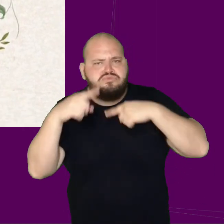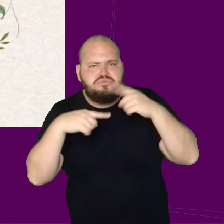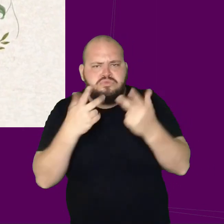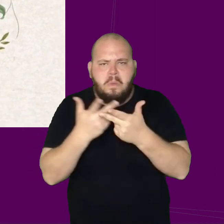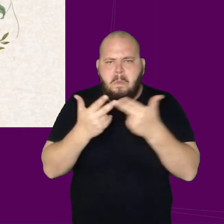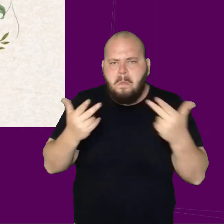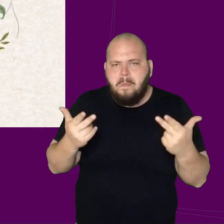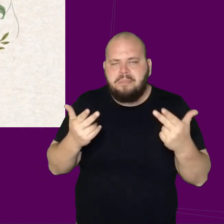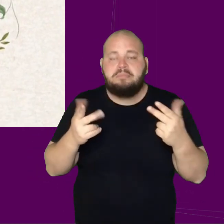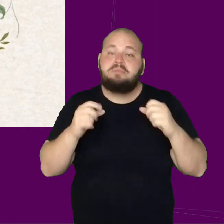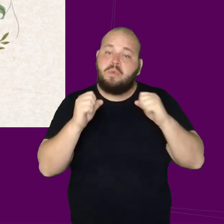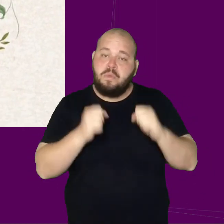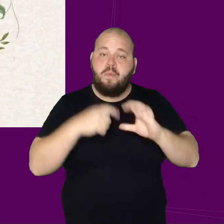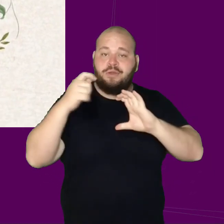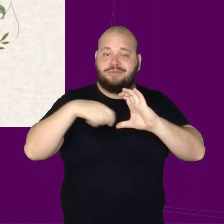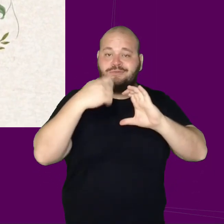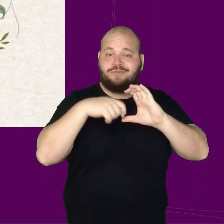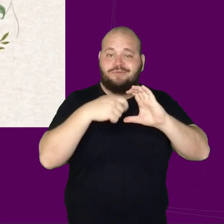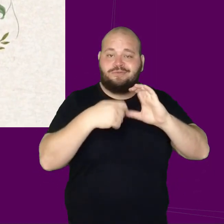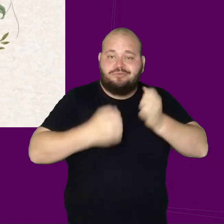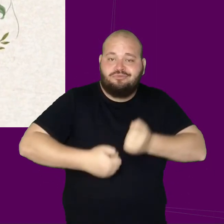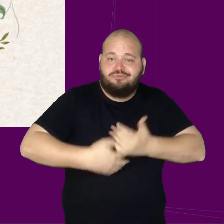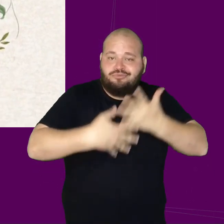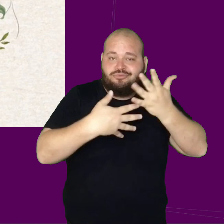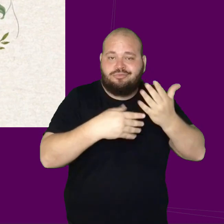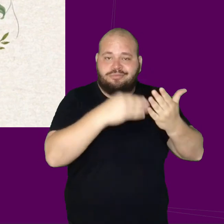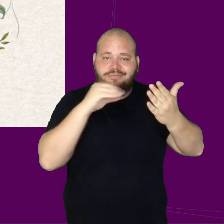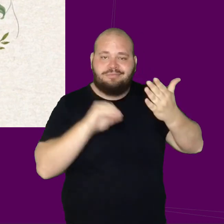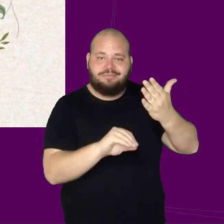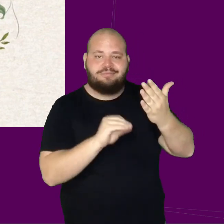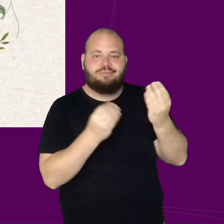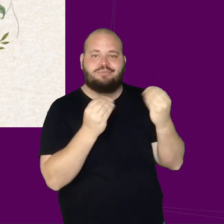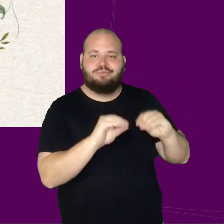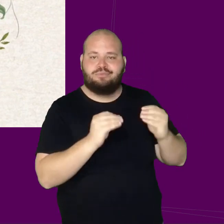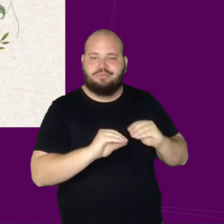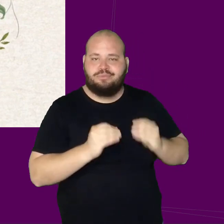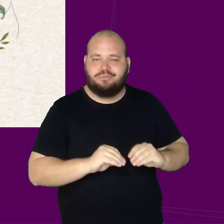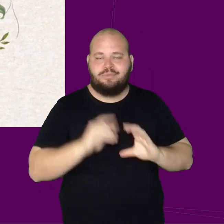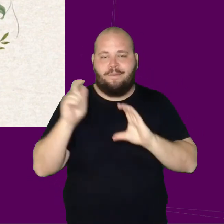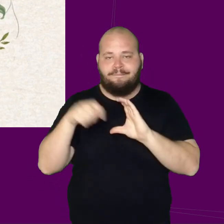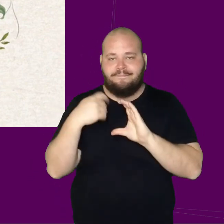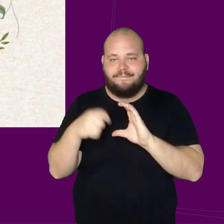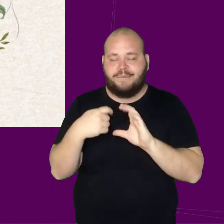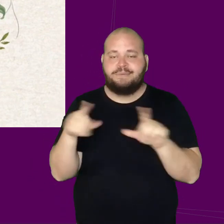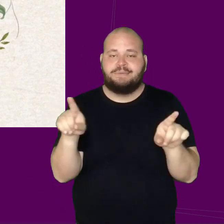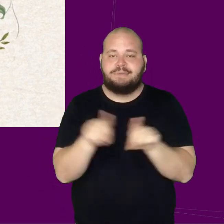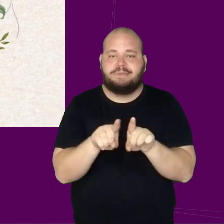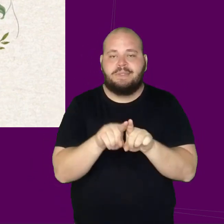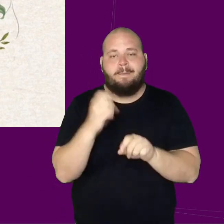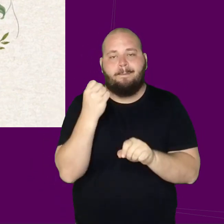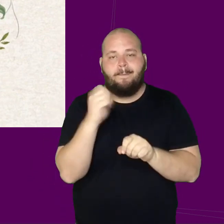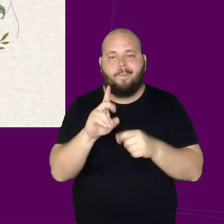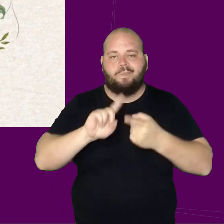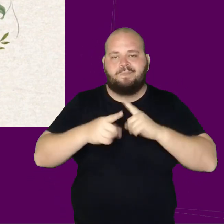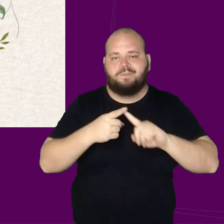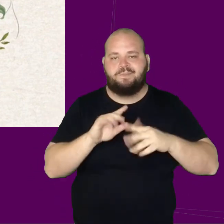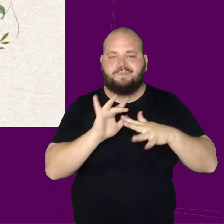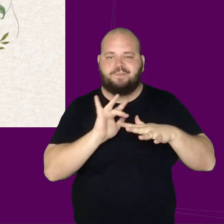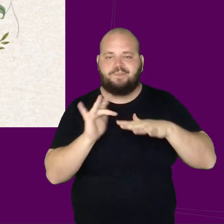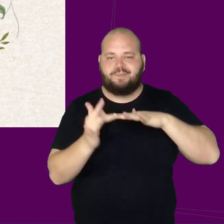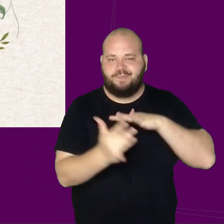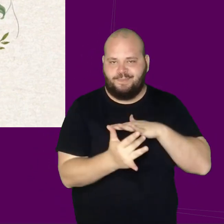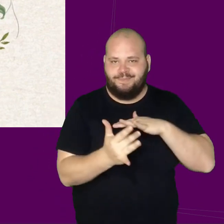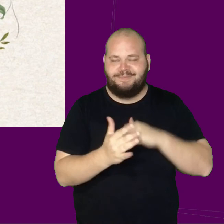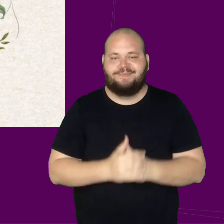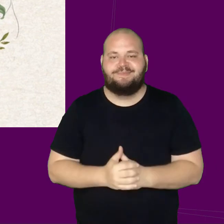Ficou com alguma dúvida? Você pode deixar suas perguntas aqui nos comentários deste vídeo ou interagir com a gente